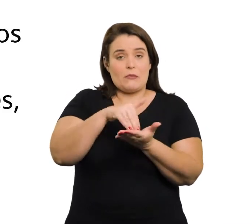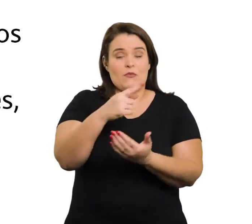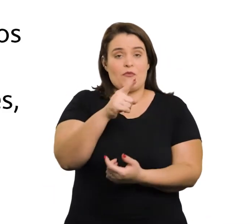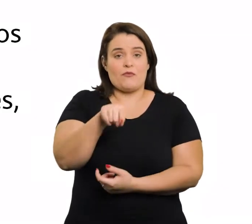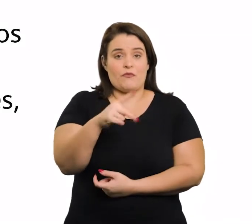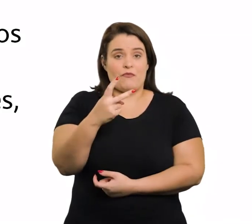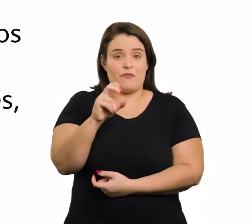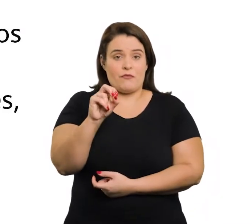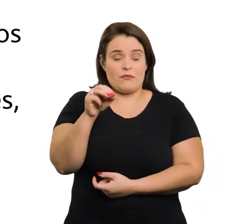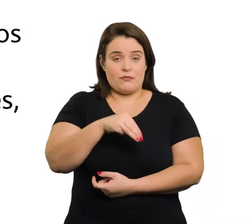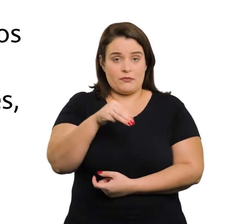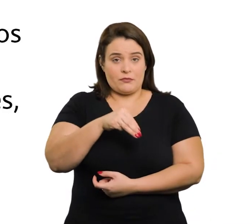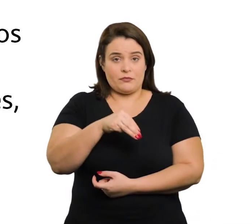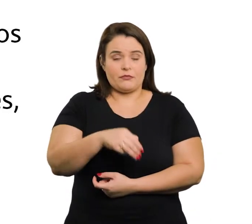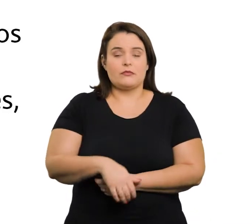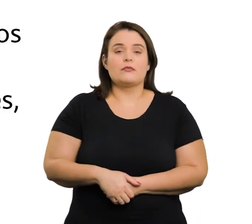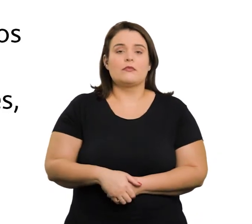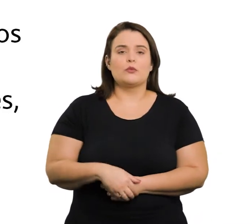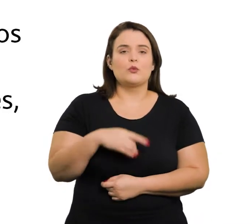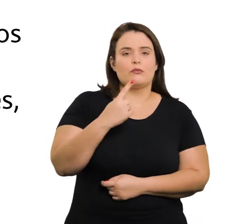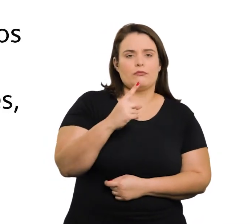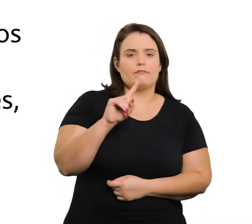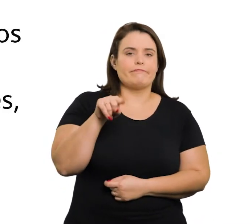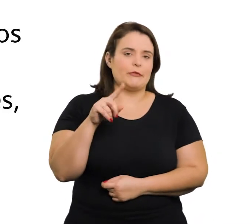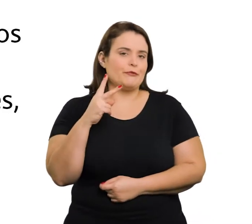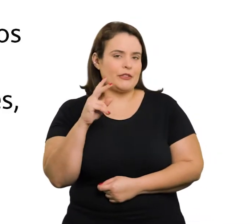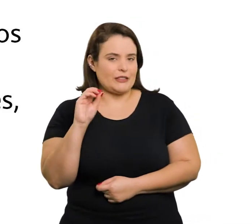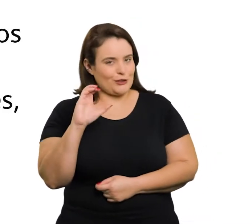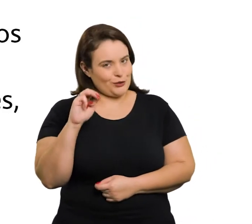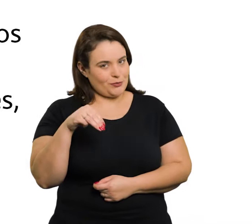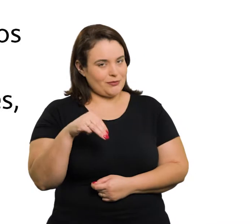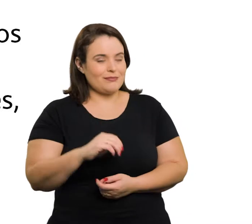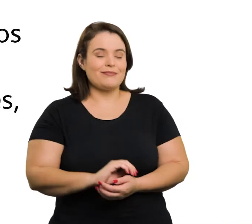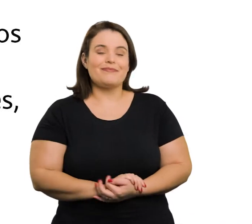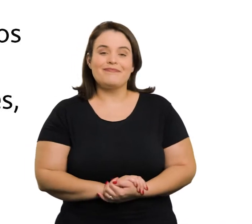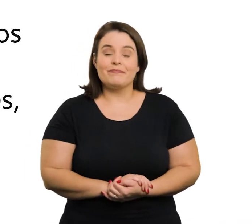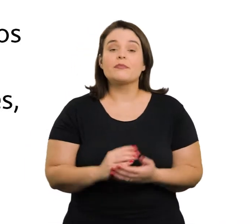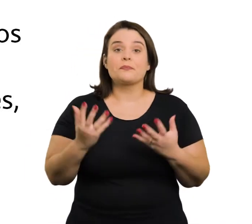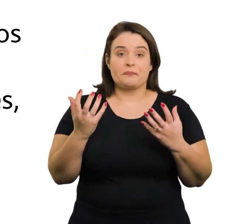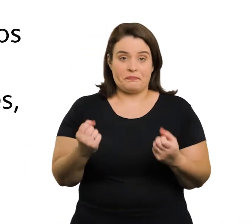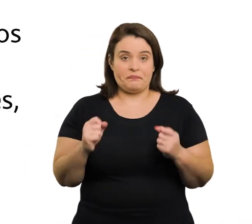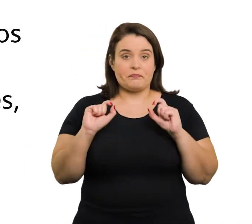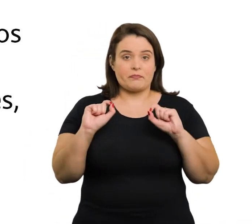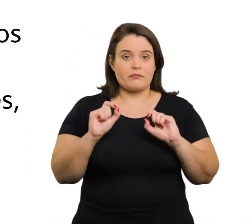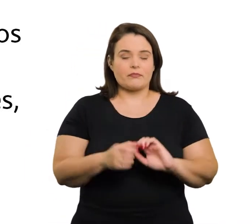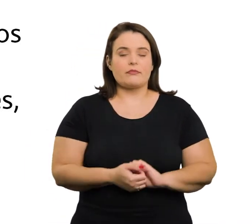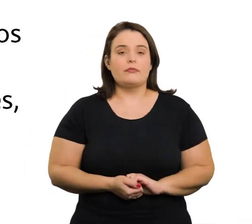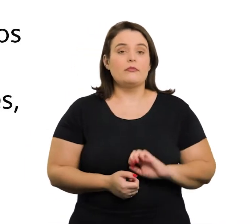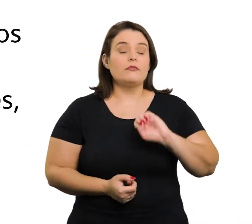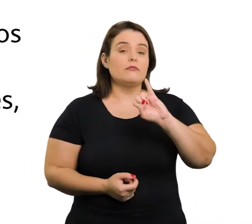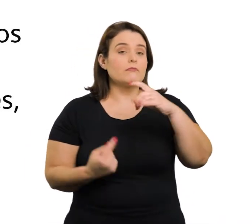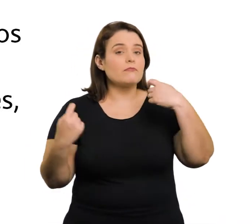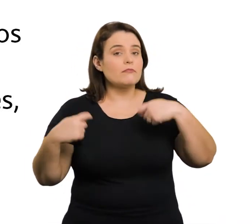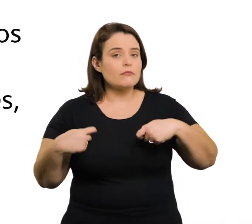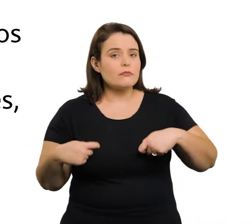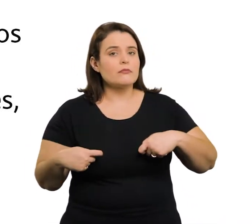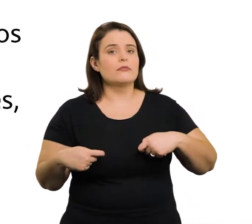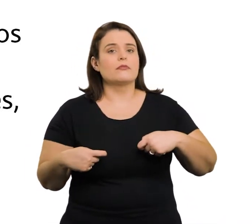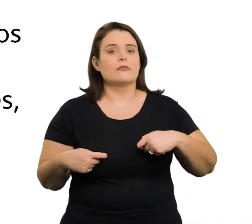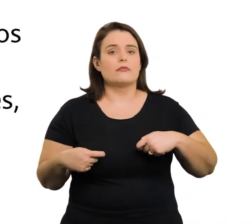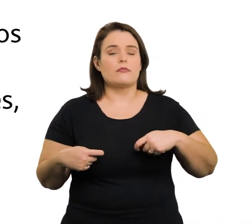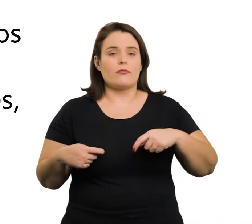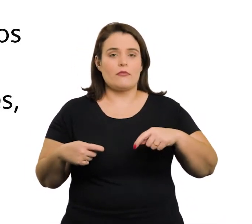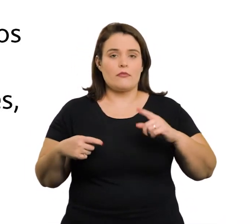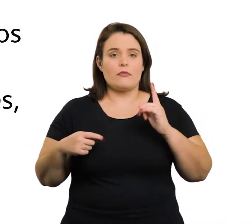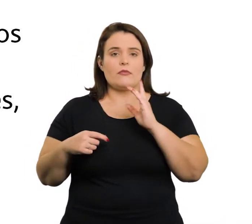livre mínima de 1,20 metros, 1,20 metros, será admitida. Onde houver